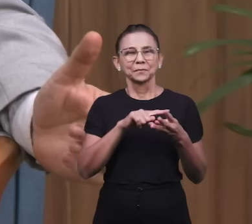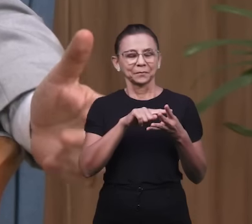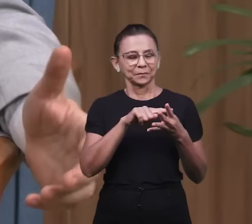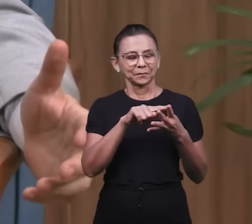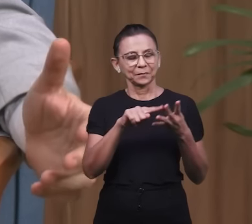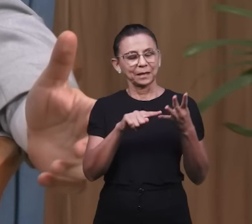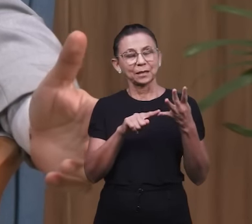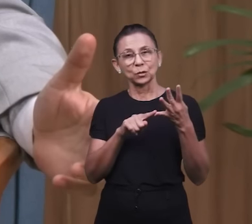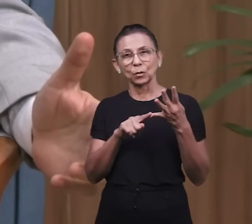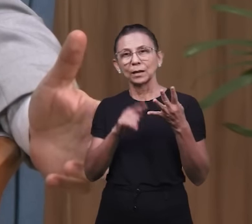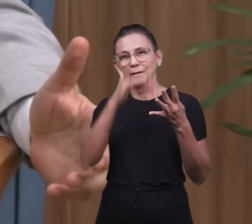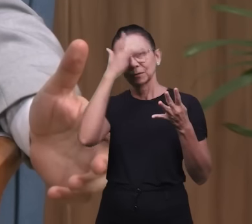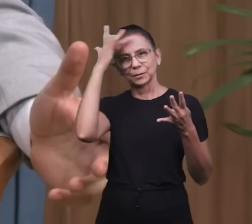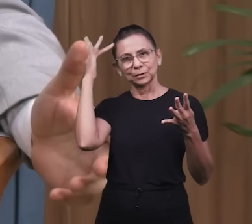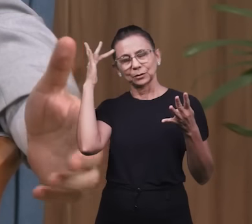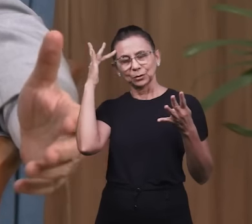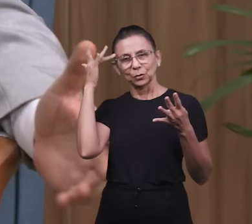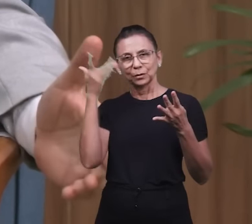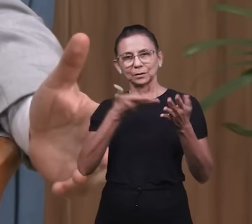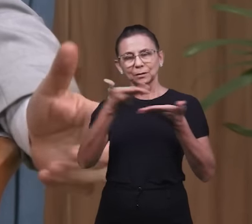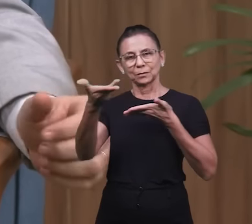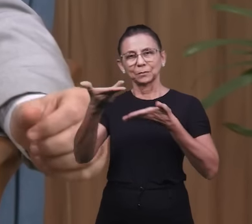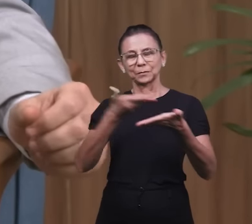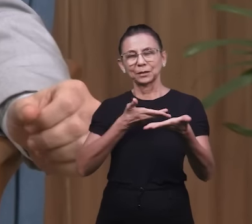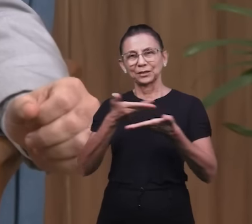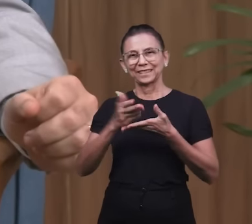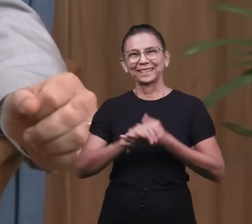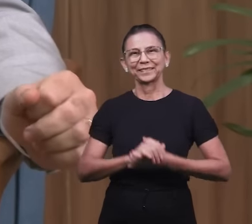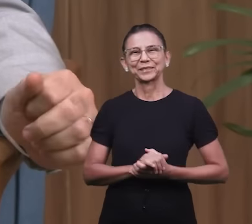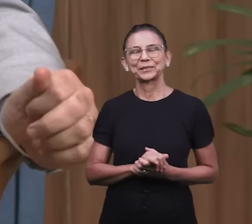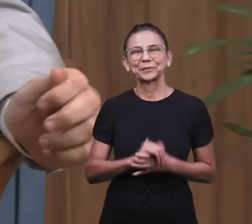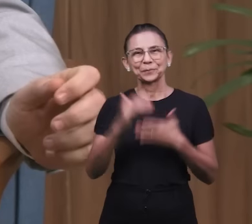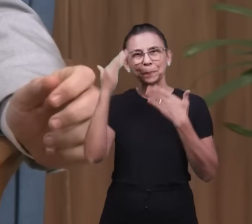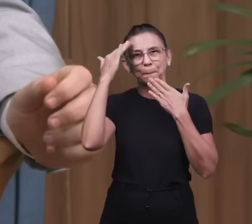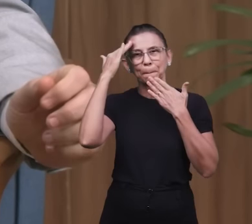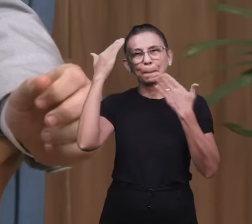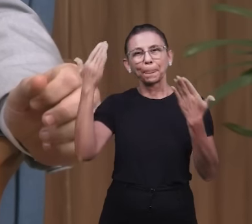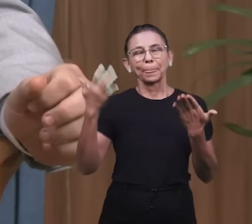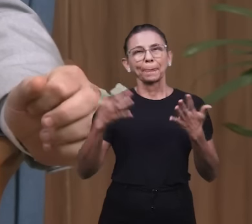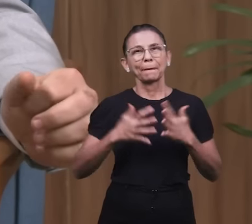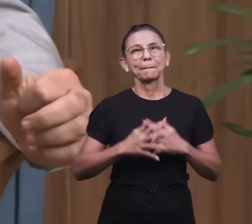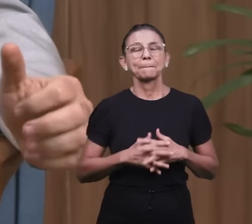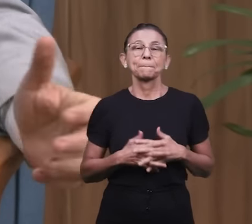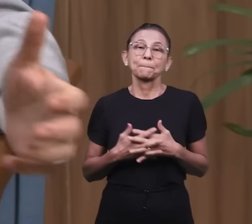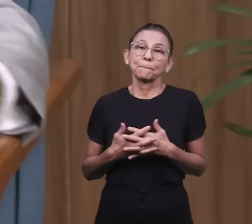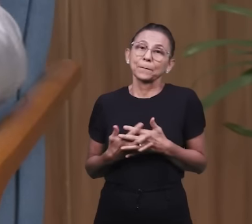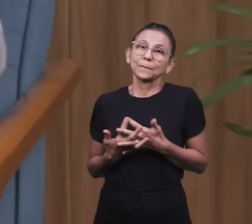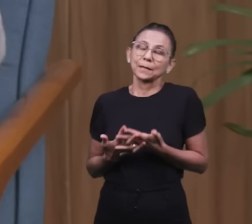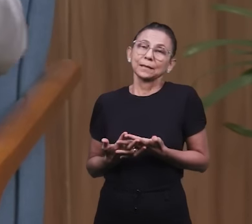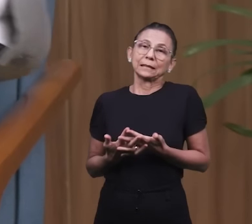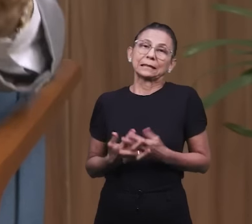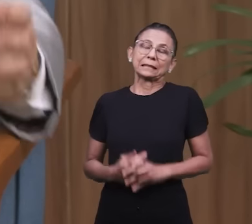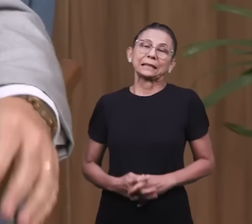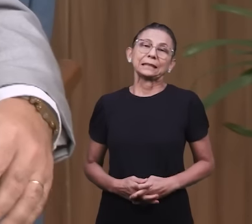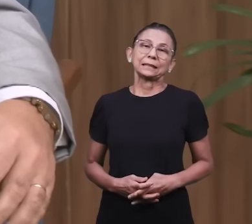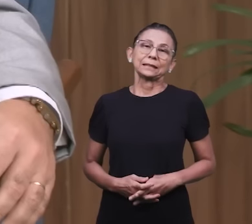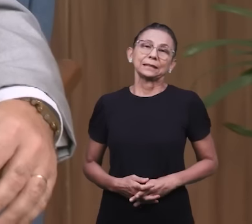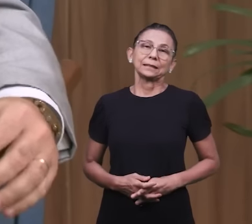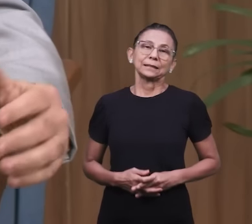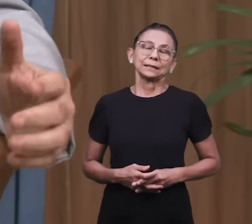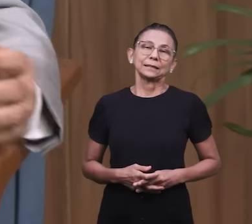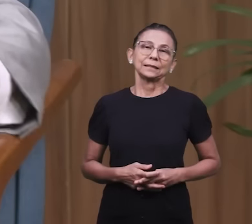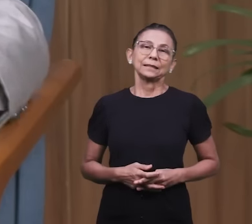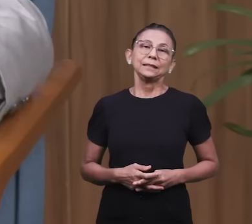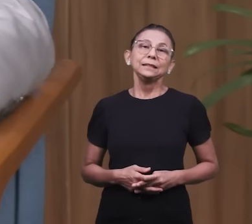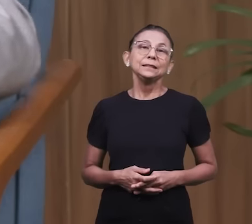o Saulo e a Vanusa os irmãos que enviaram suas participações e que trouxeram esse